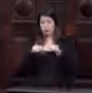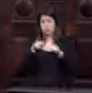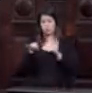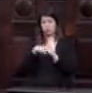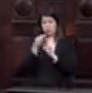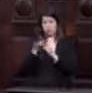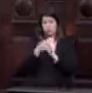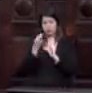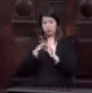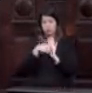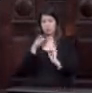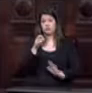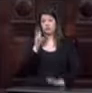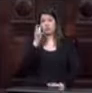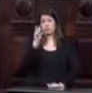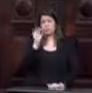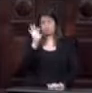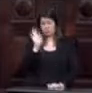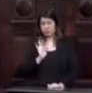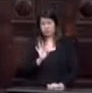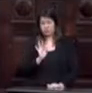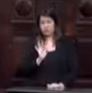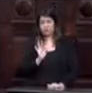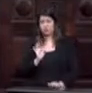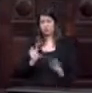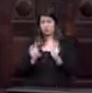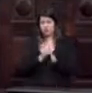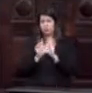corrigido por 50% da inflação de